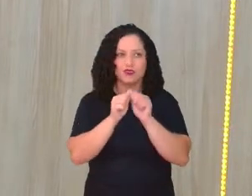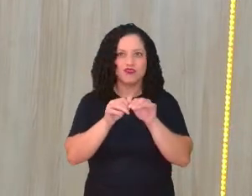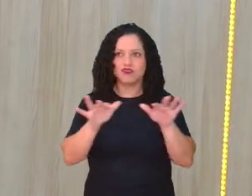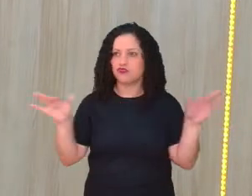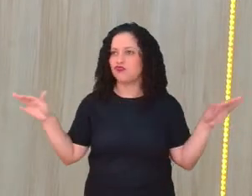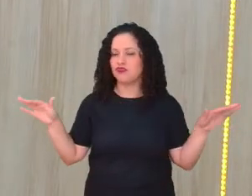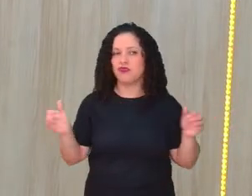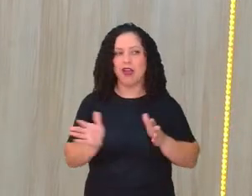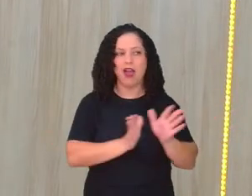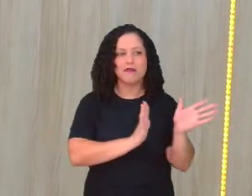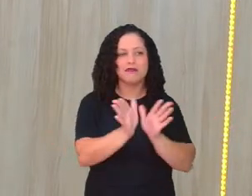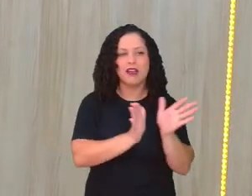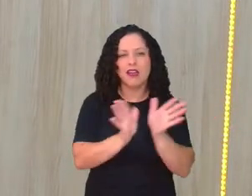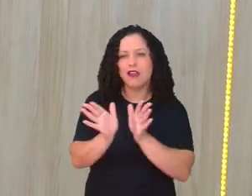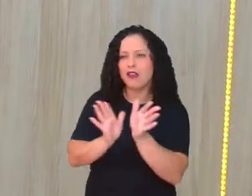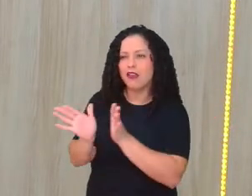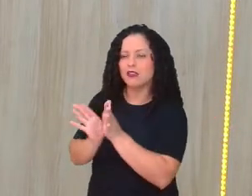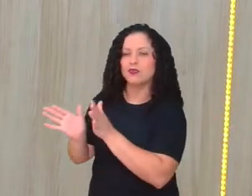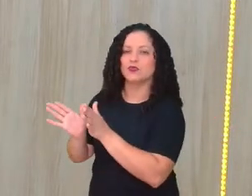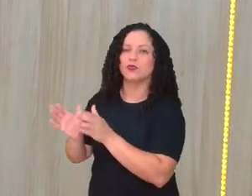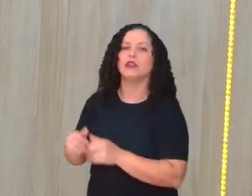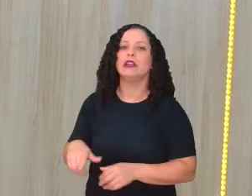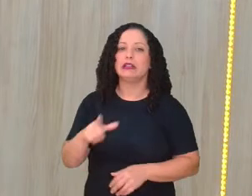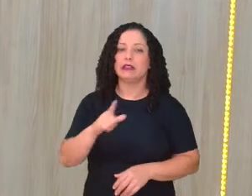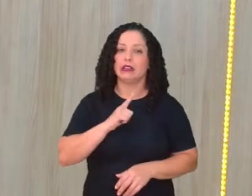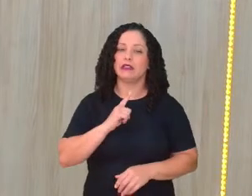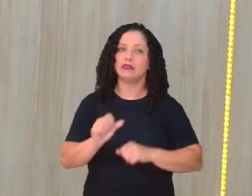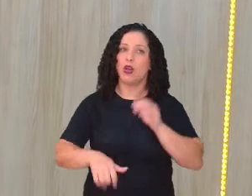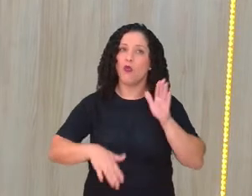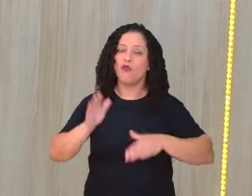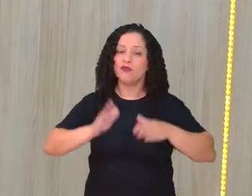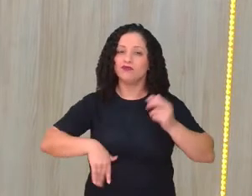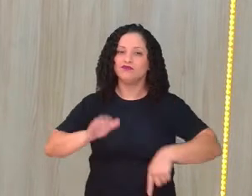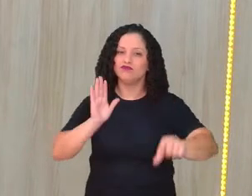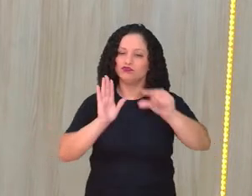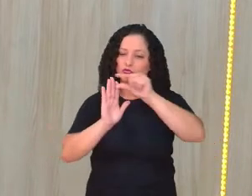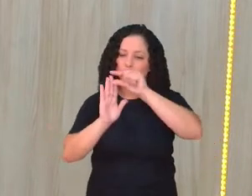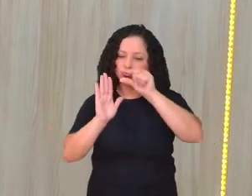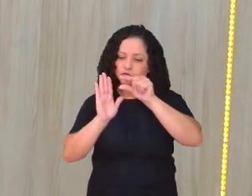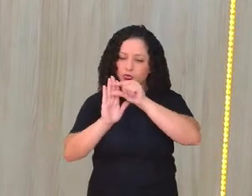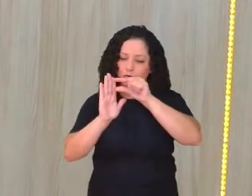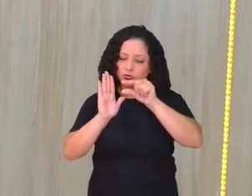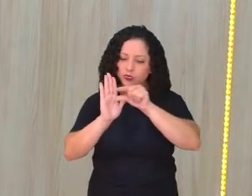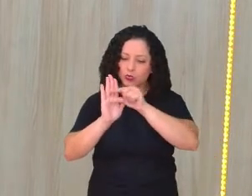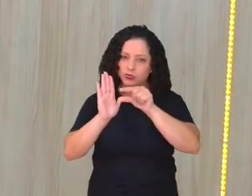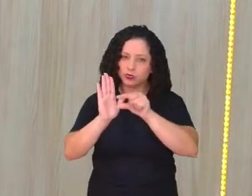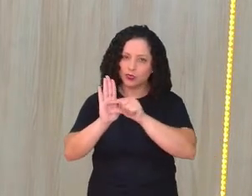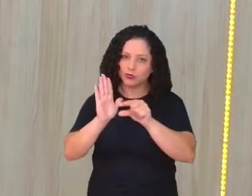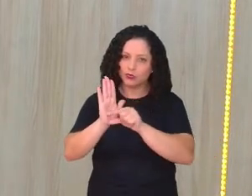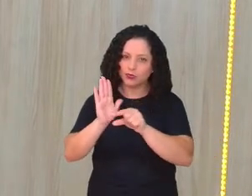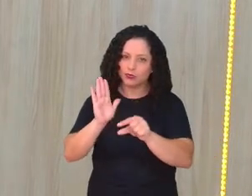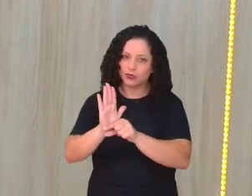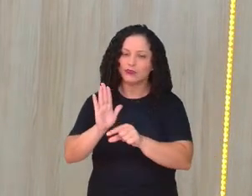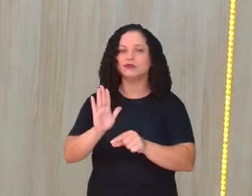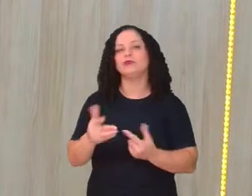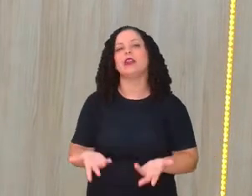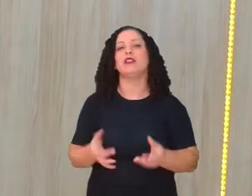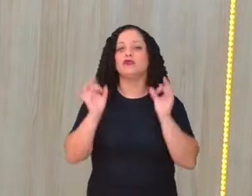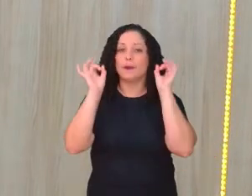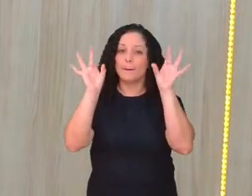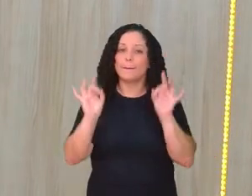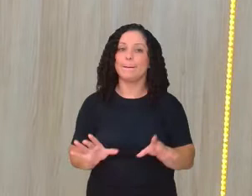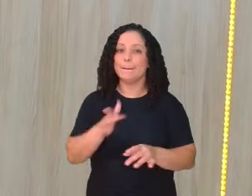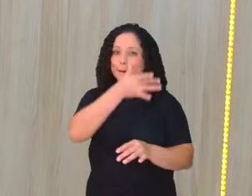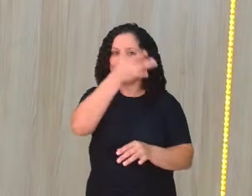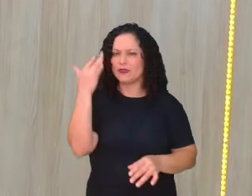tem, pode parecer, né, que algumas dessas teses elas sejam até uma questão, principalmente para quem professa, né, a fé cristã,